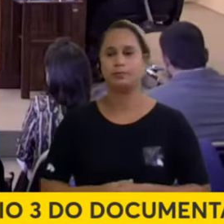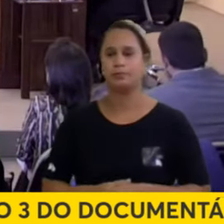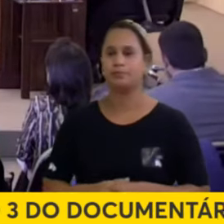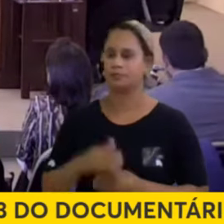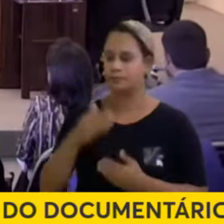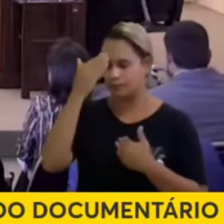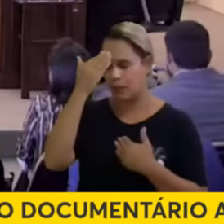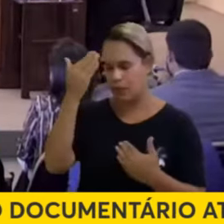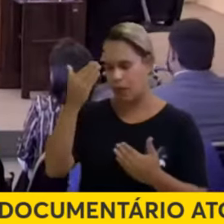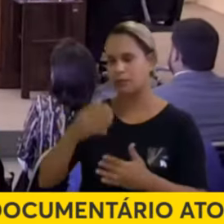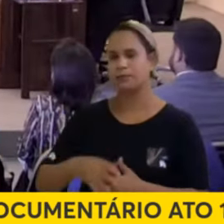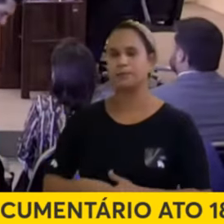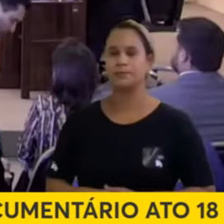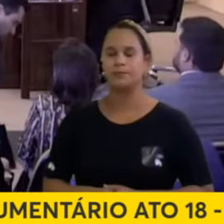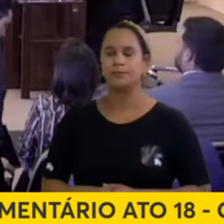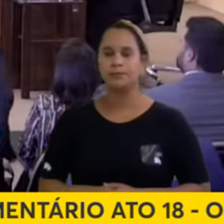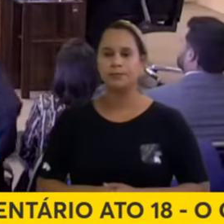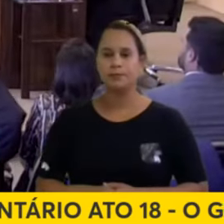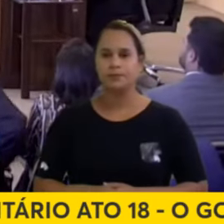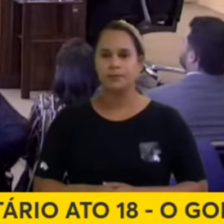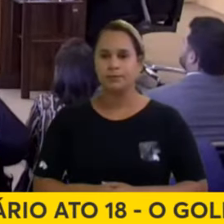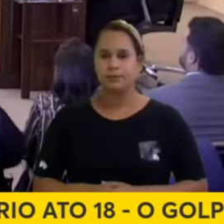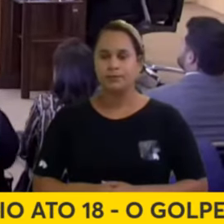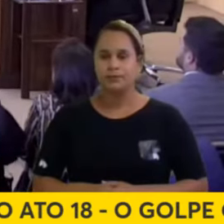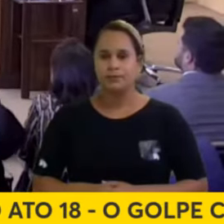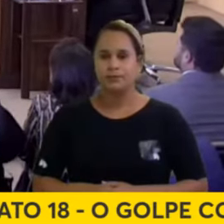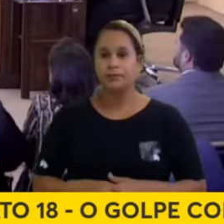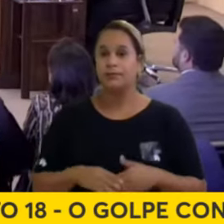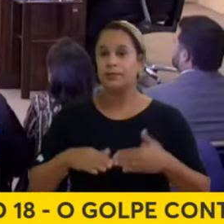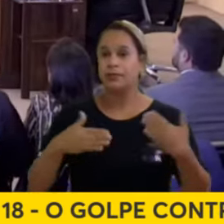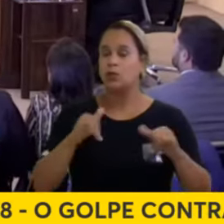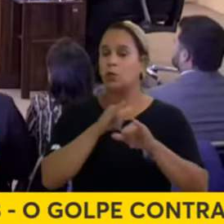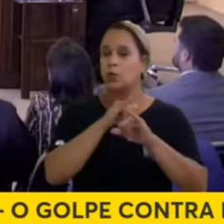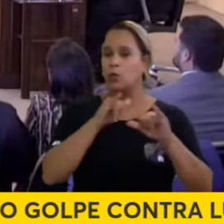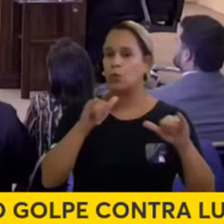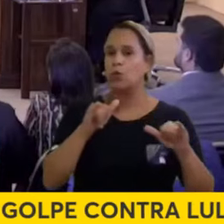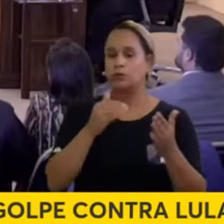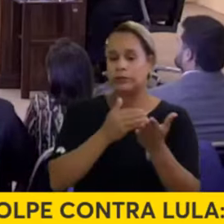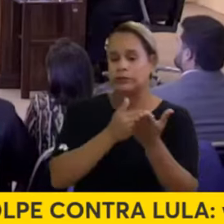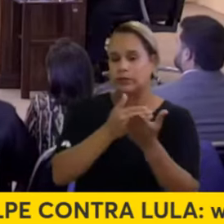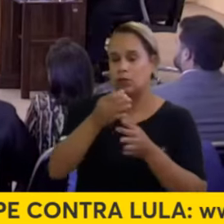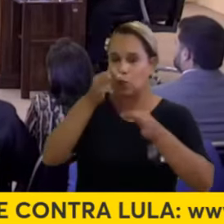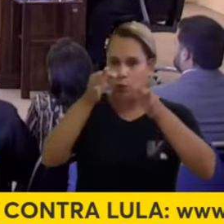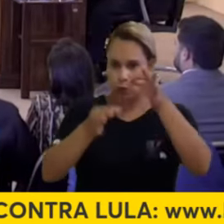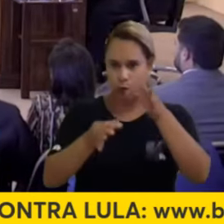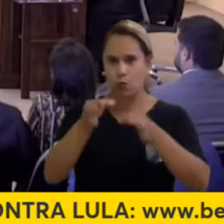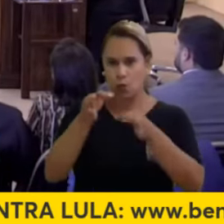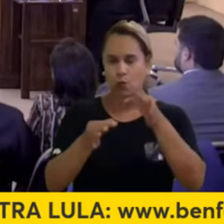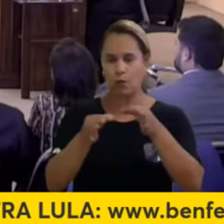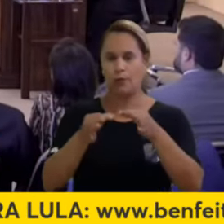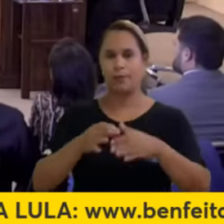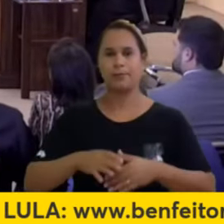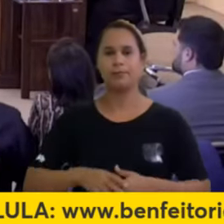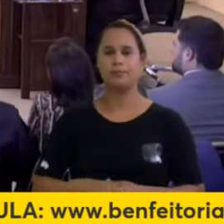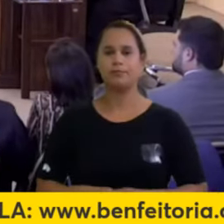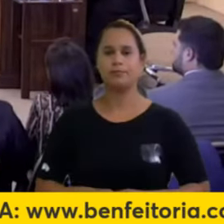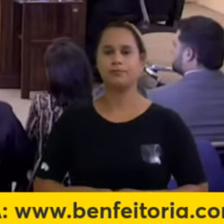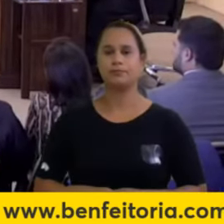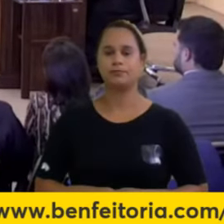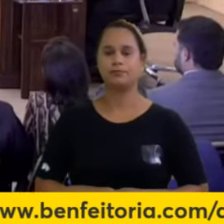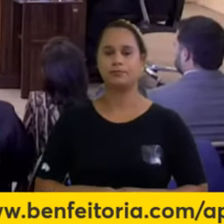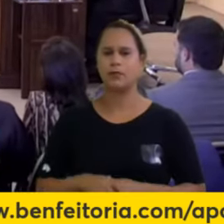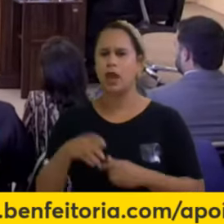Obrigado bem então Anunci o início do julgamento Eu pediria pra imprensa aqui para suspender aqui